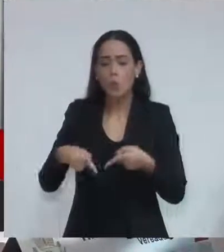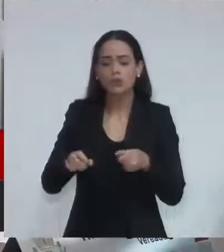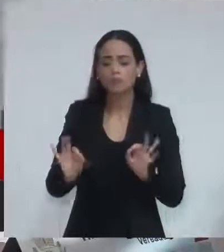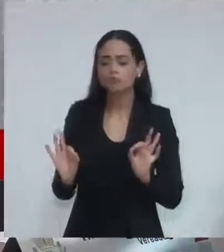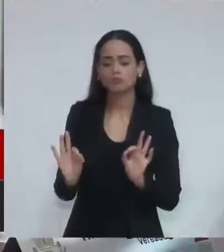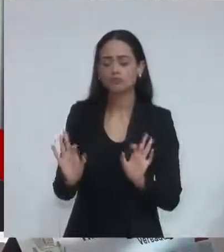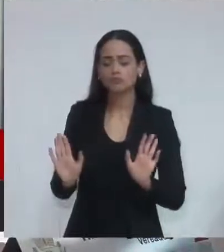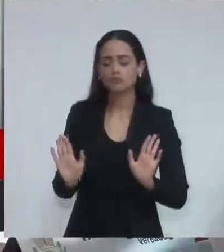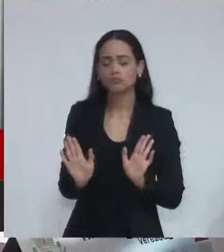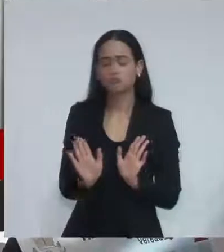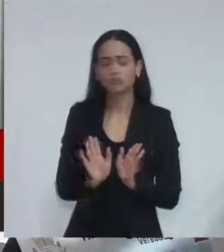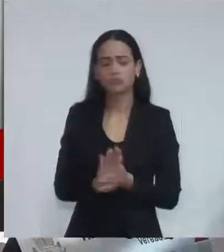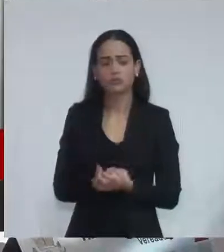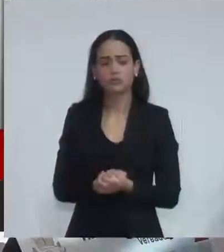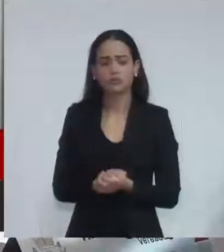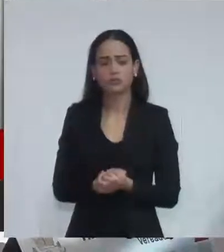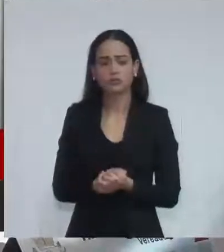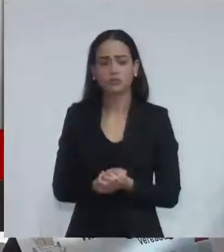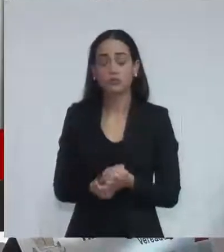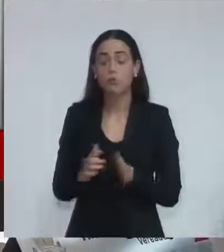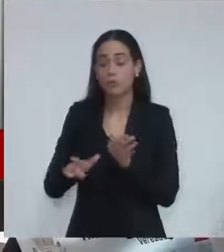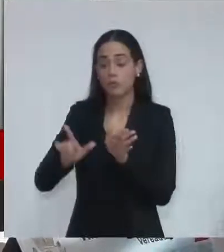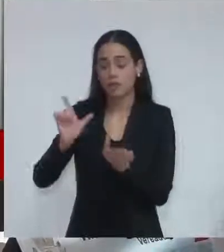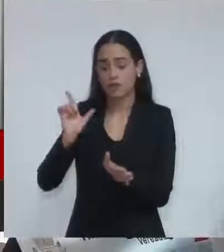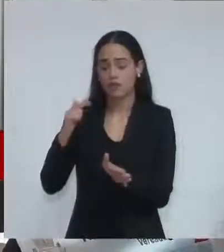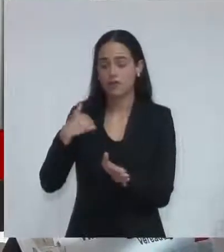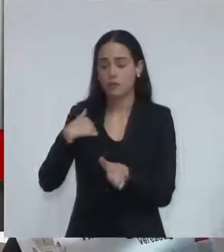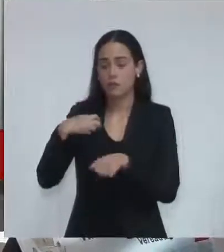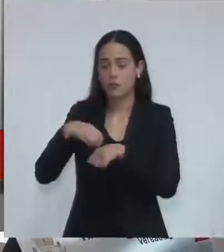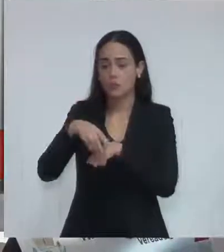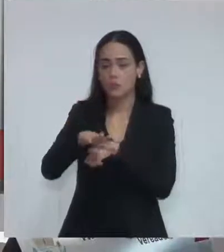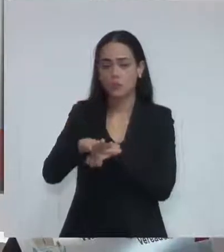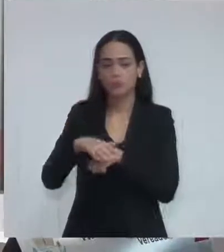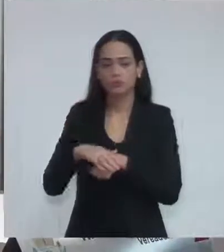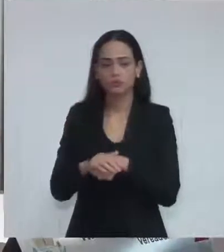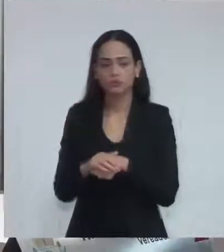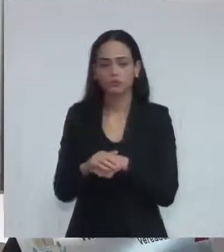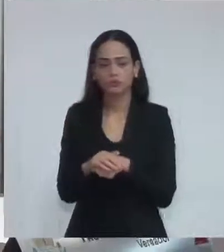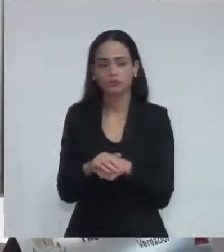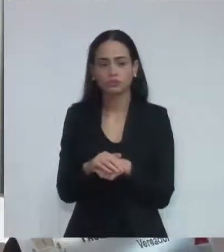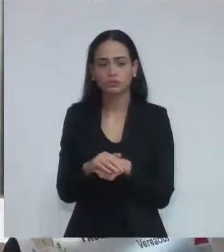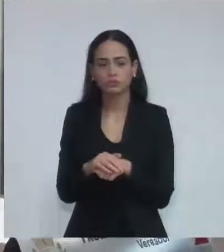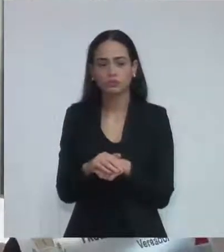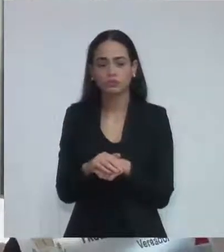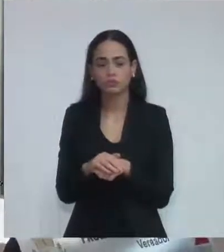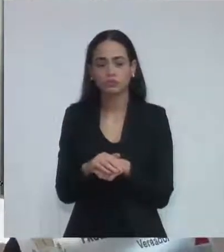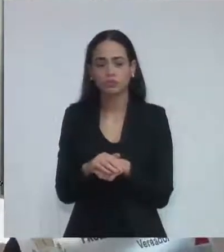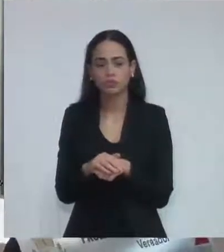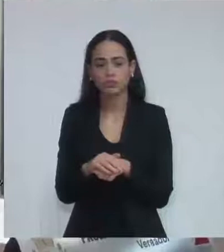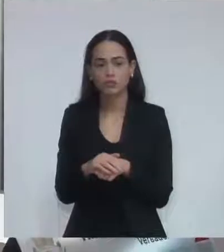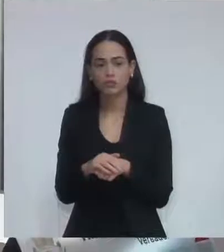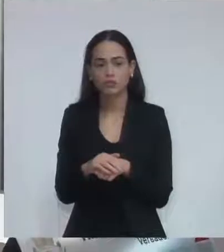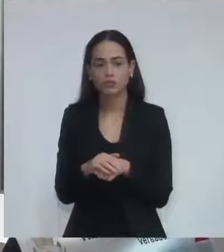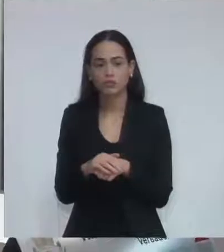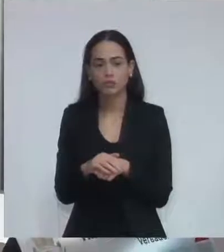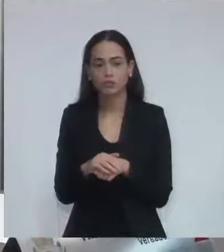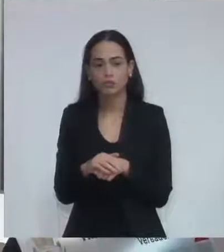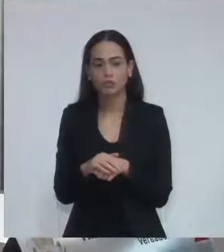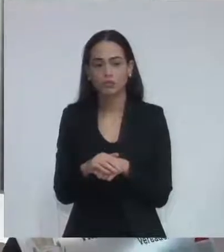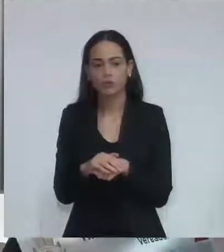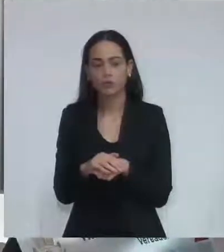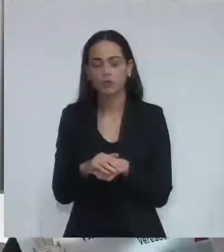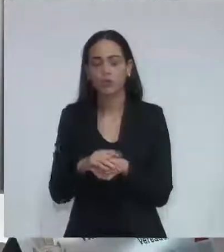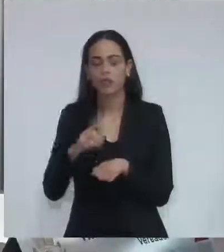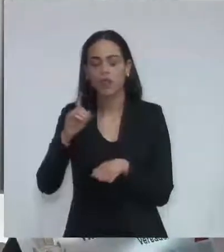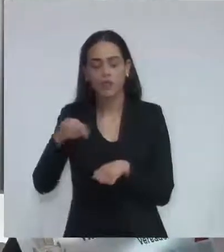que veio ao encontro, inclusive, o que eu disse parece que é um ofício do MP, é isso? Uma decisão do Ministério Público, né? É isso que eu disse, que nós, como vereadores,